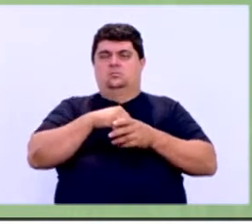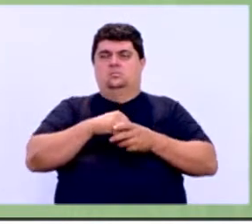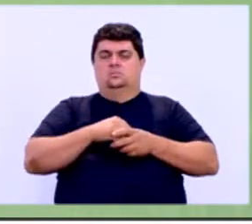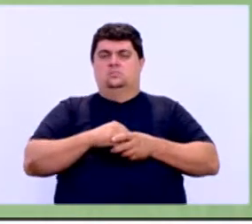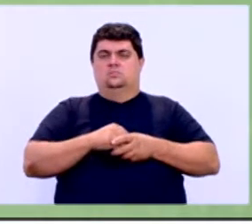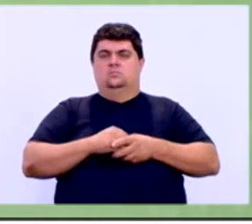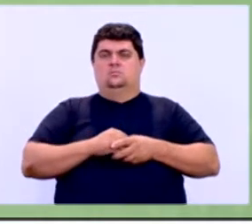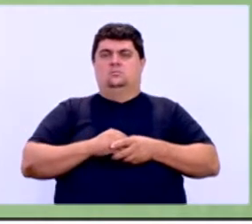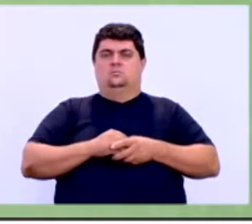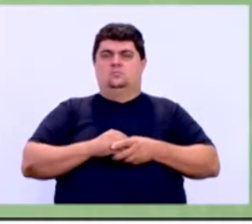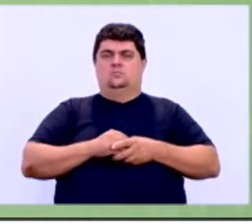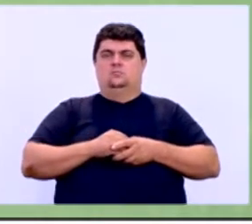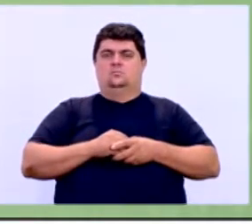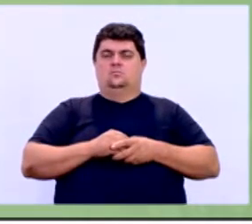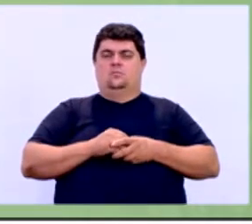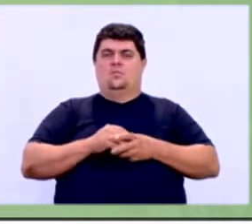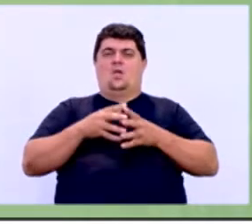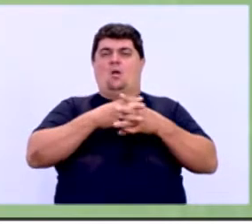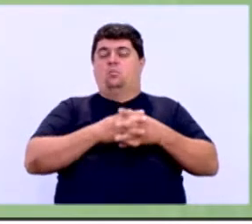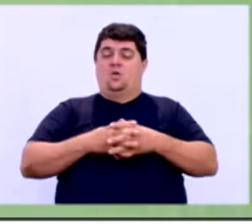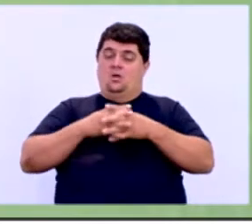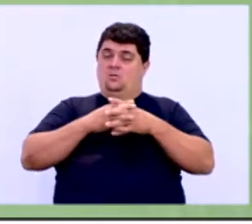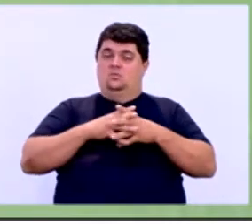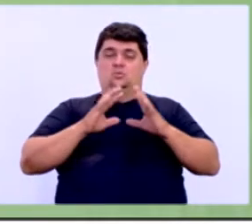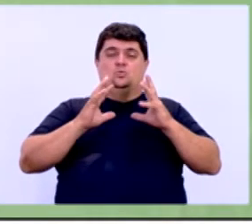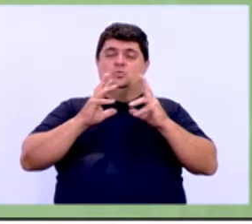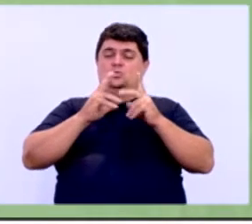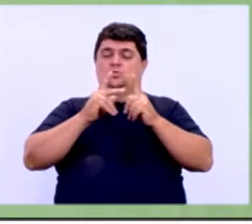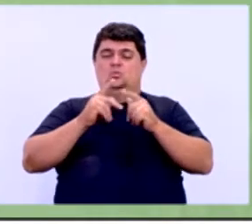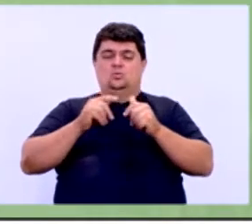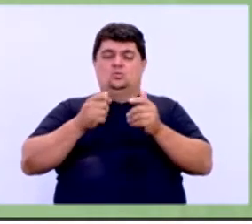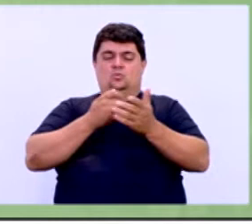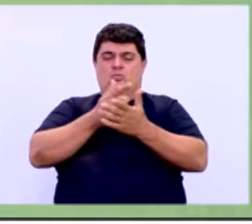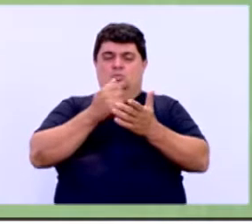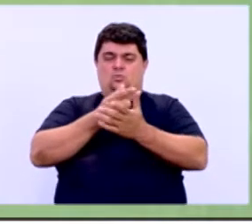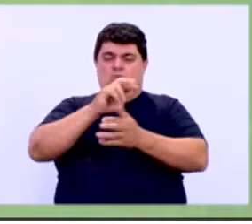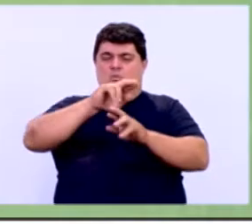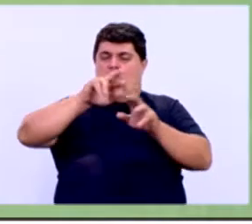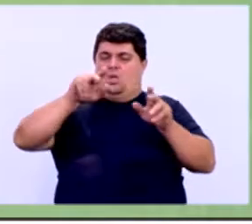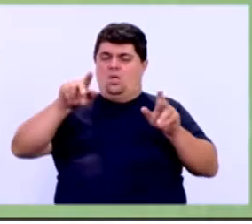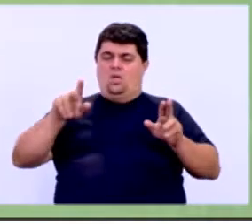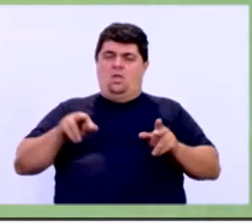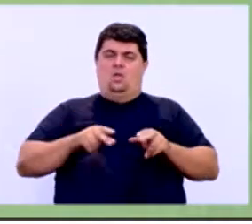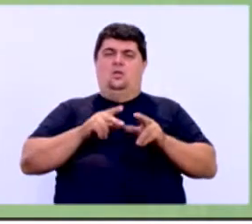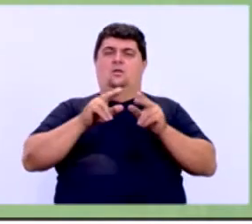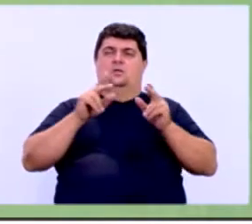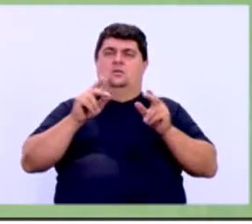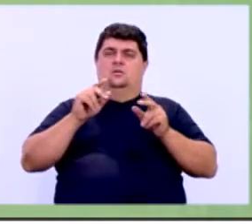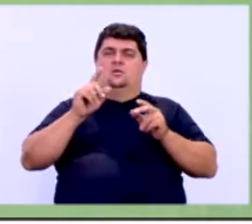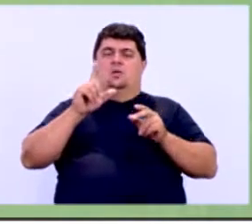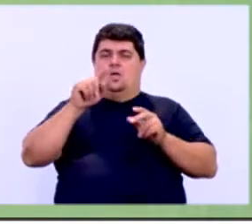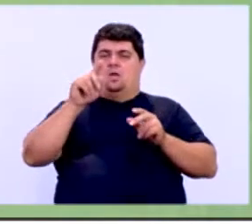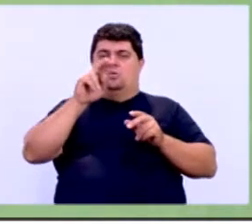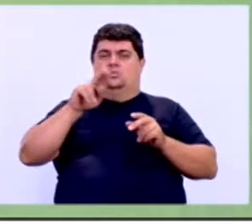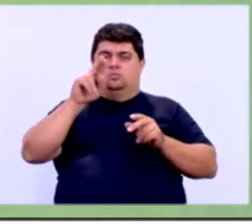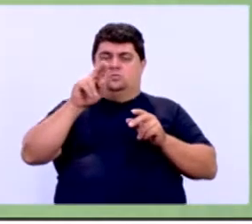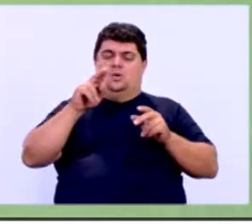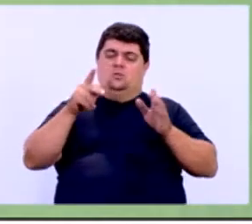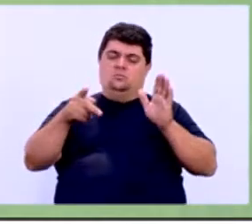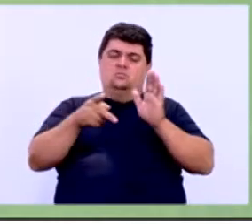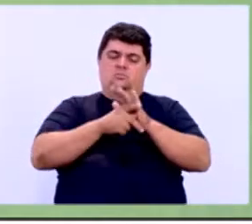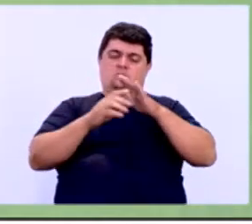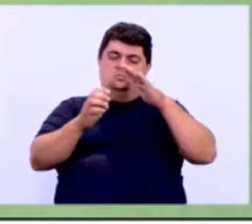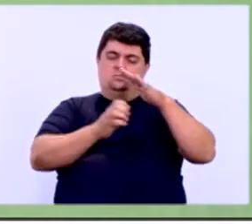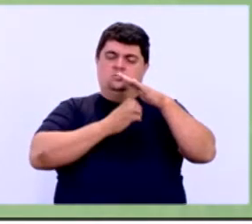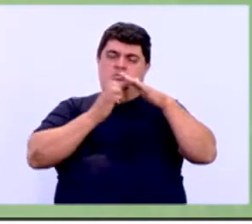produto, né? Que todos esses equipamentos, essas máquinas, esses veículos, esse prédio, né, ele será utilizado